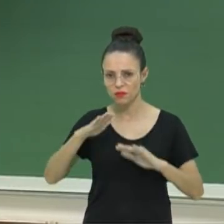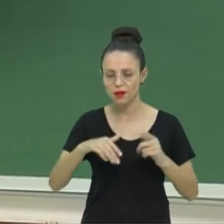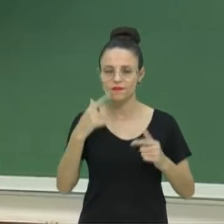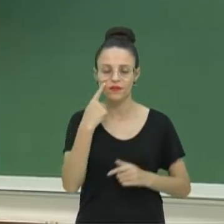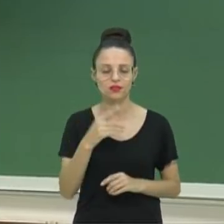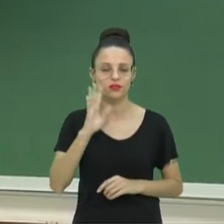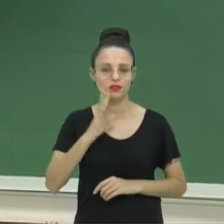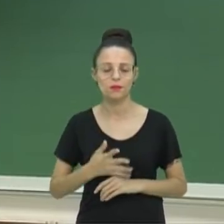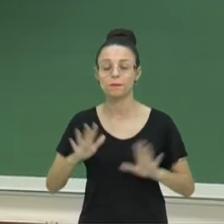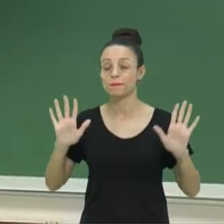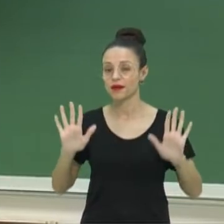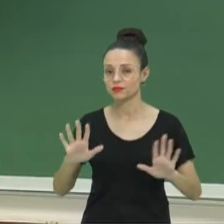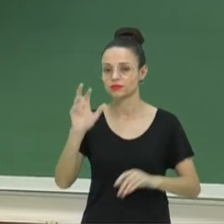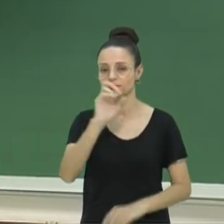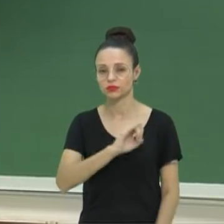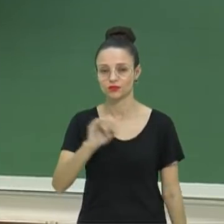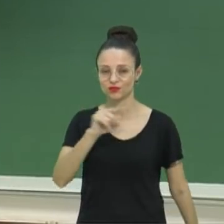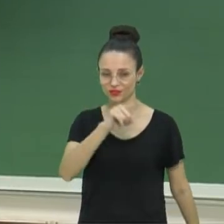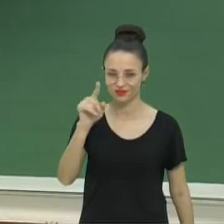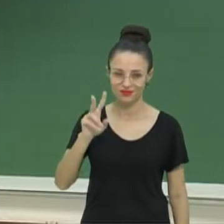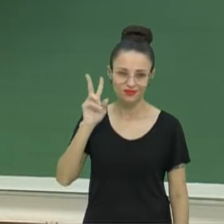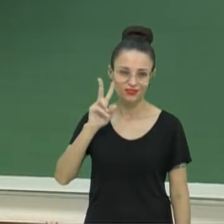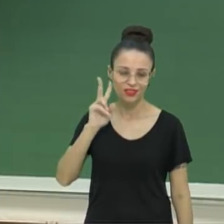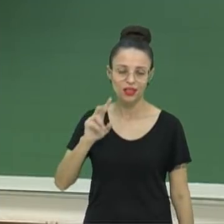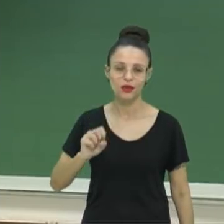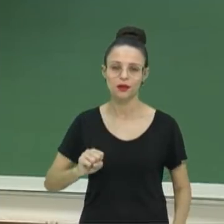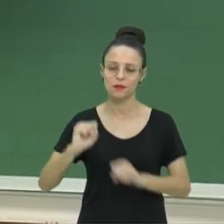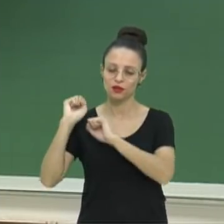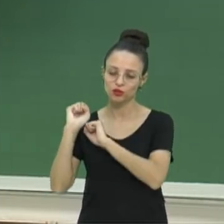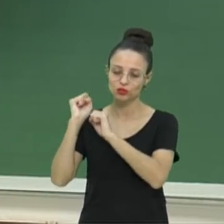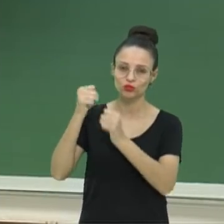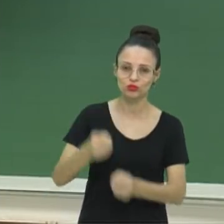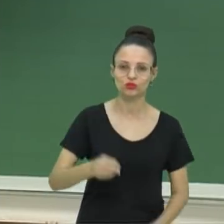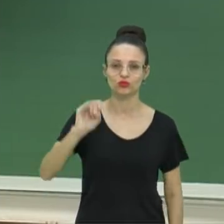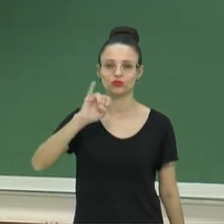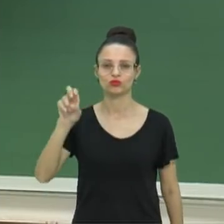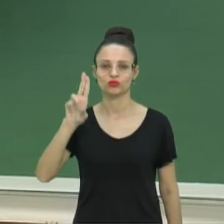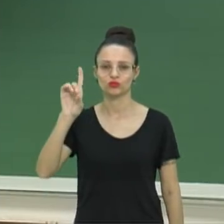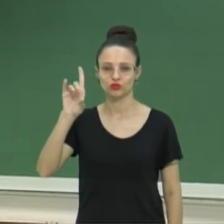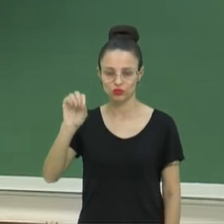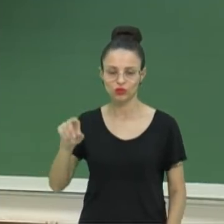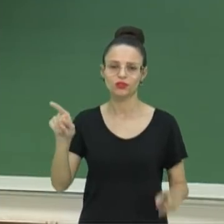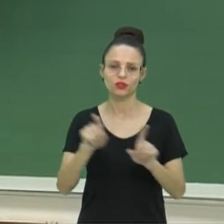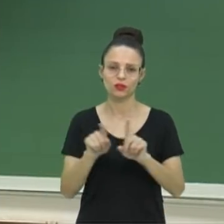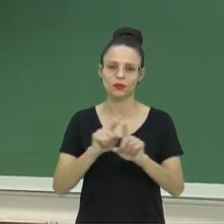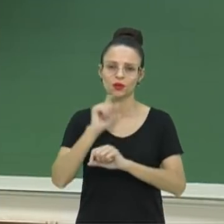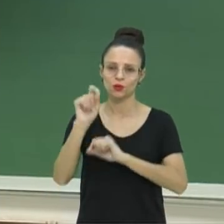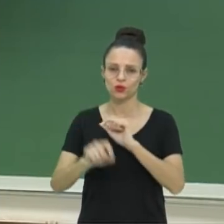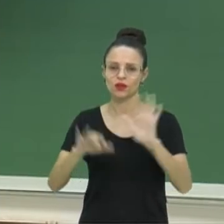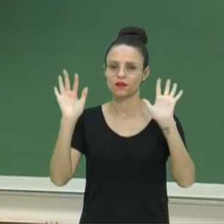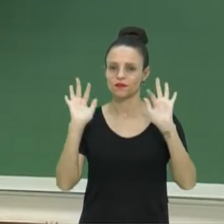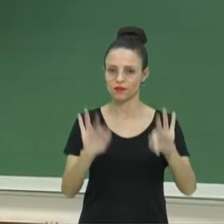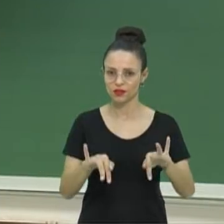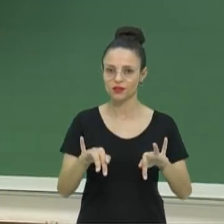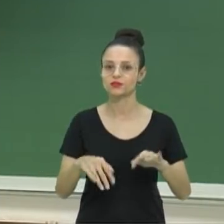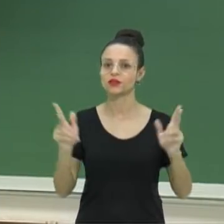decidir. Mas caso, como vocês lembram do judô, que existia aquele golpe também que levava à finalização da luta, então aqui no wrestling